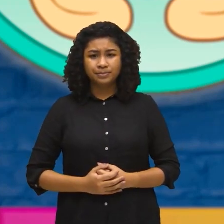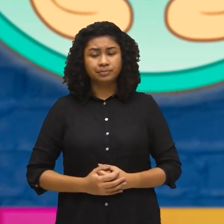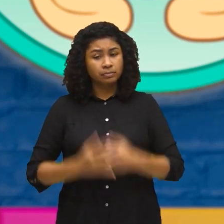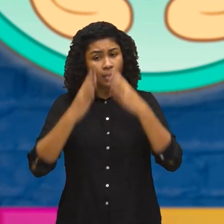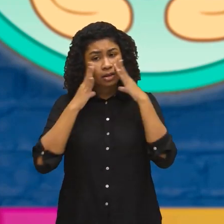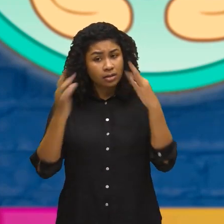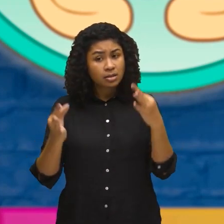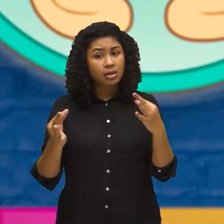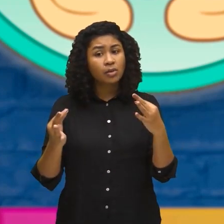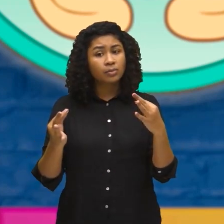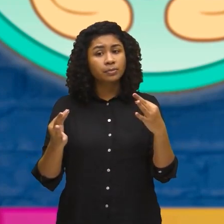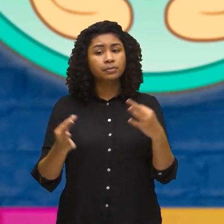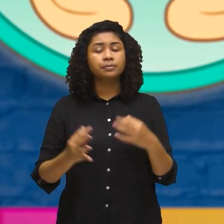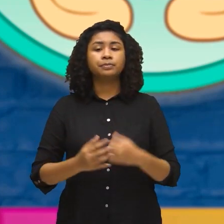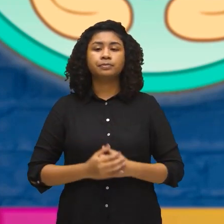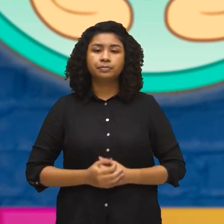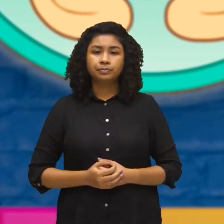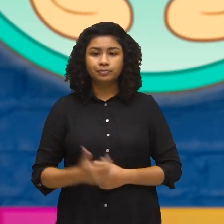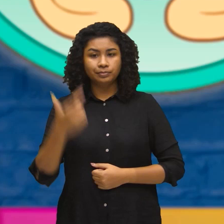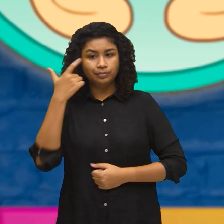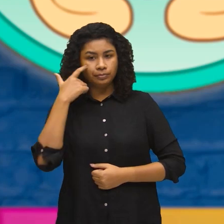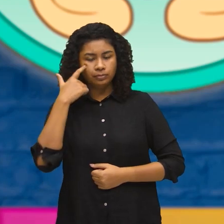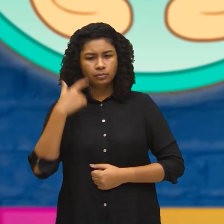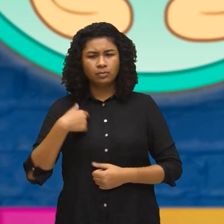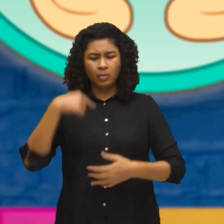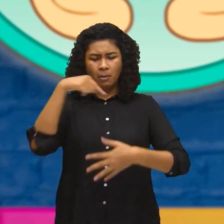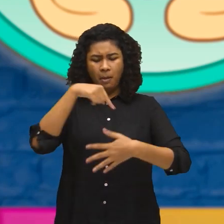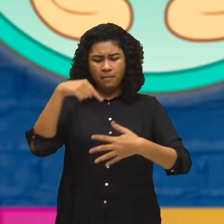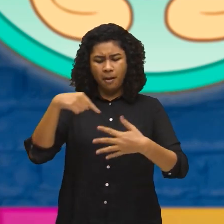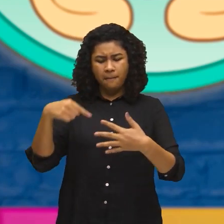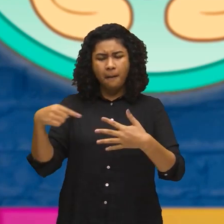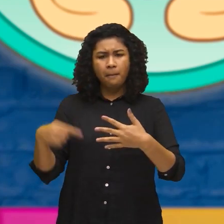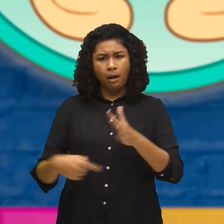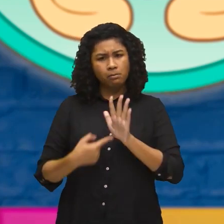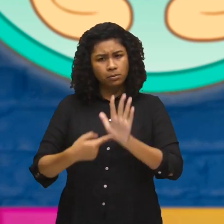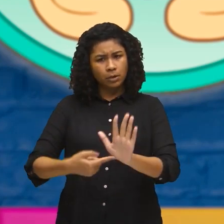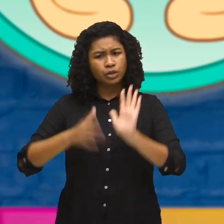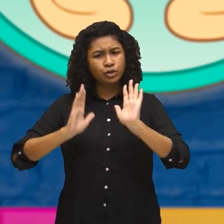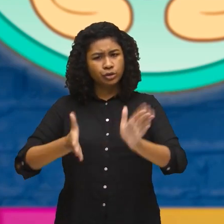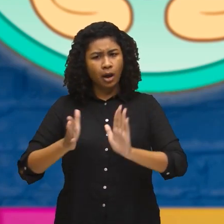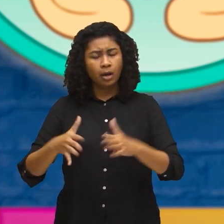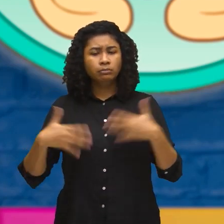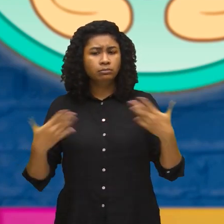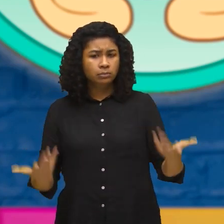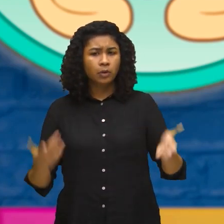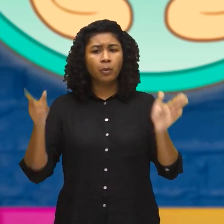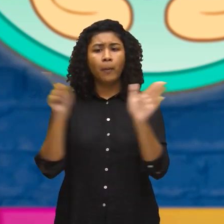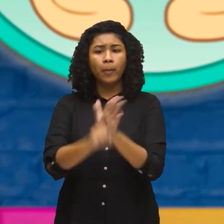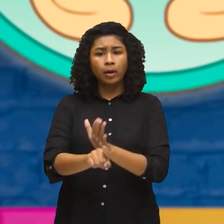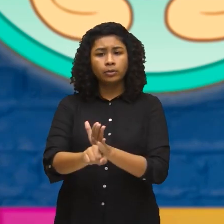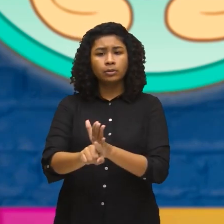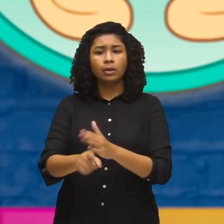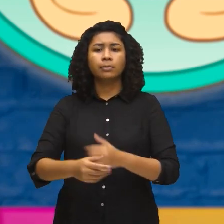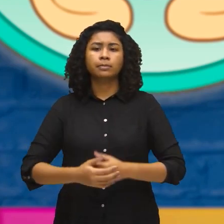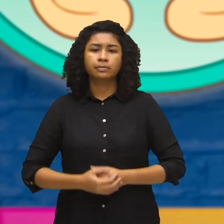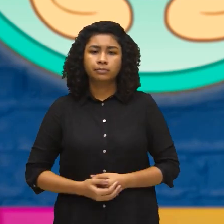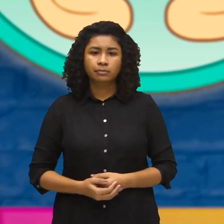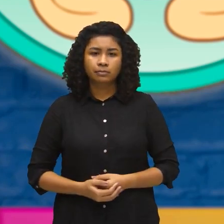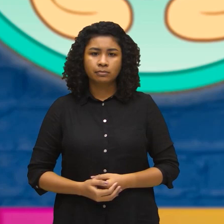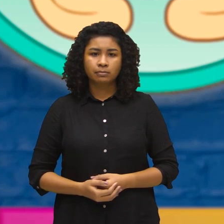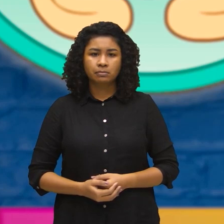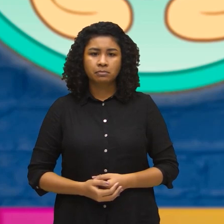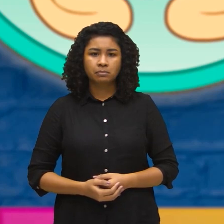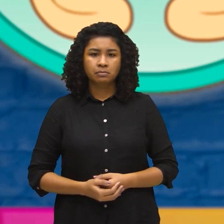Aí, com essas explicações todinhas, eu pergunto aos senhores, né? É só uma brincadeira e